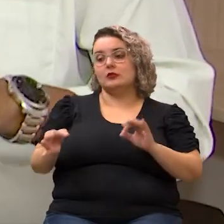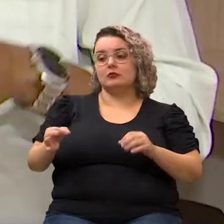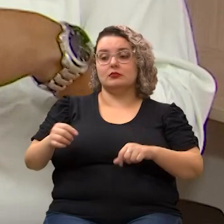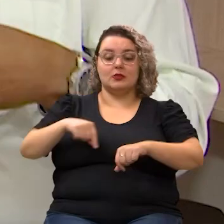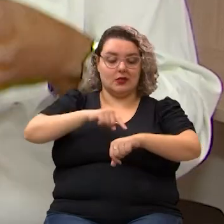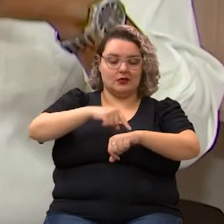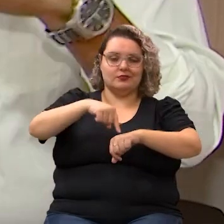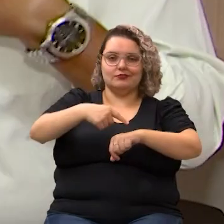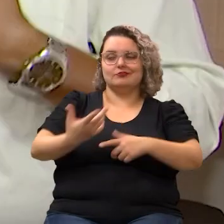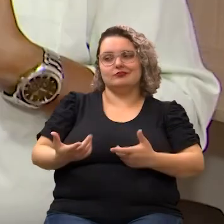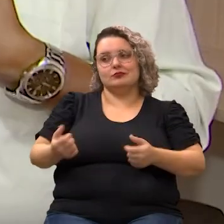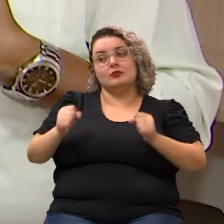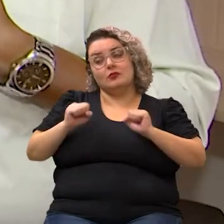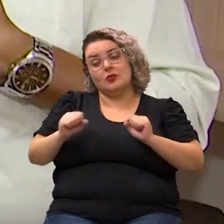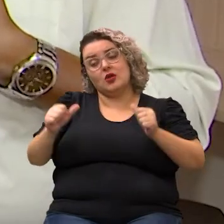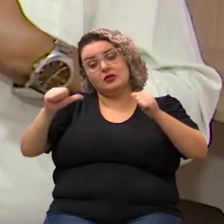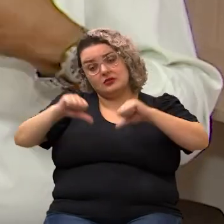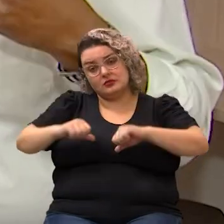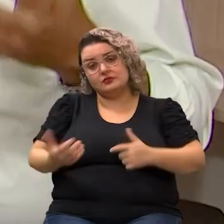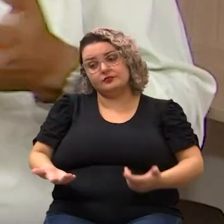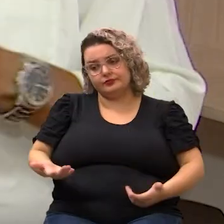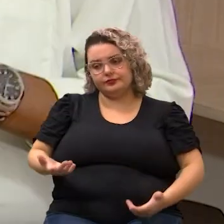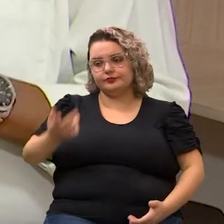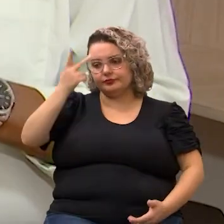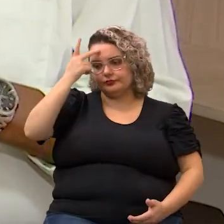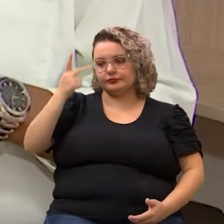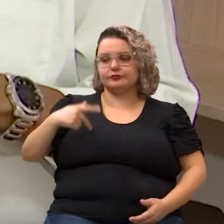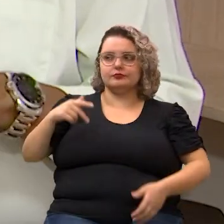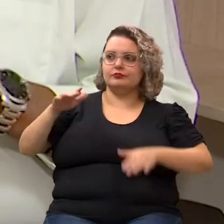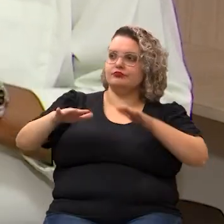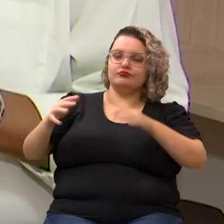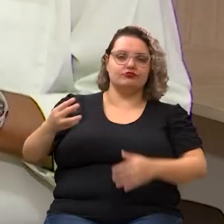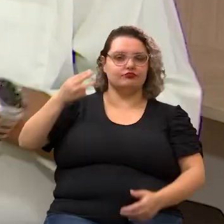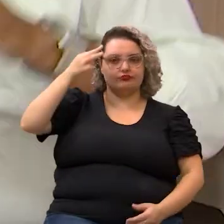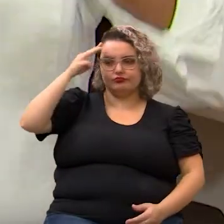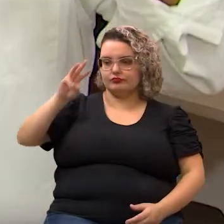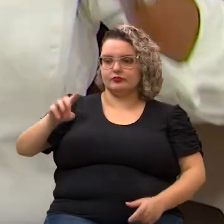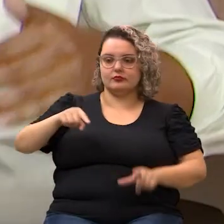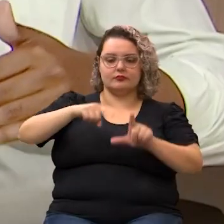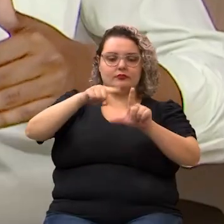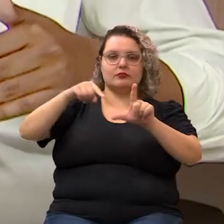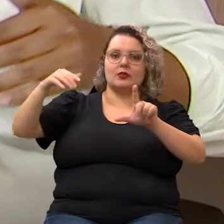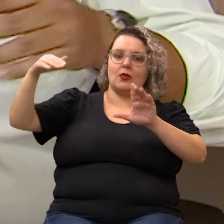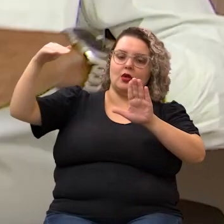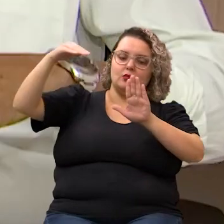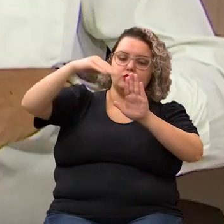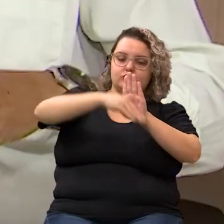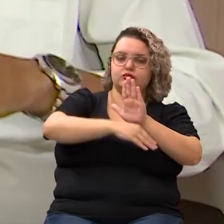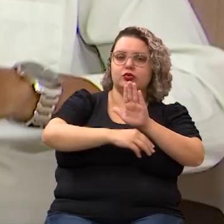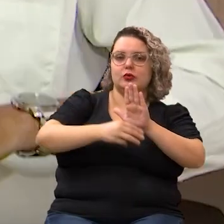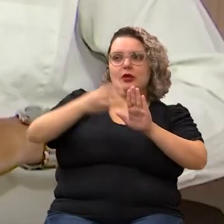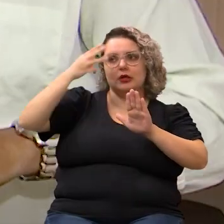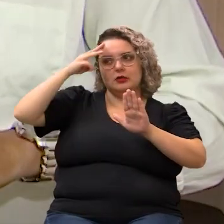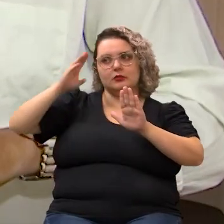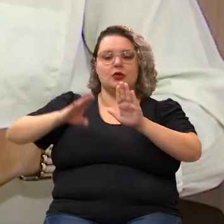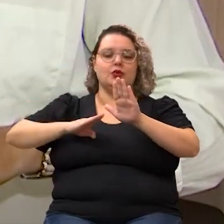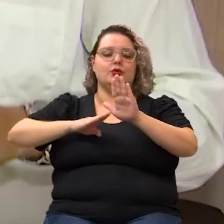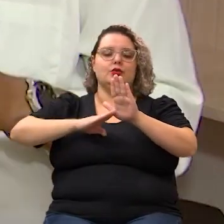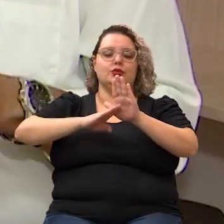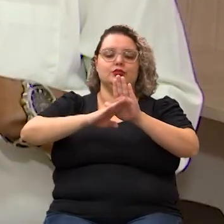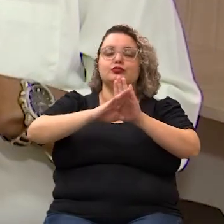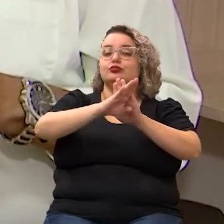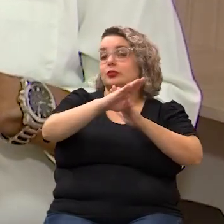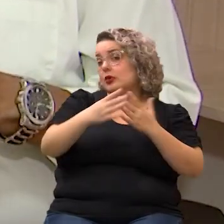hora em hora, isso pode fazer até mal para você, porque às vezes em 3 dias o índice cai, 3 dias depois o índice está